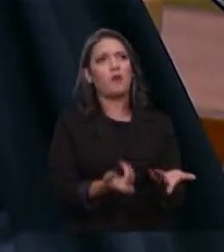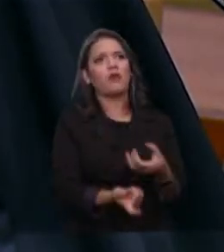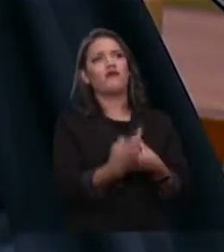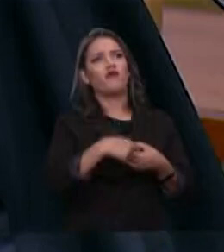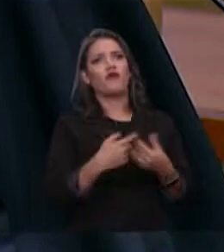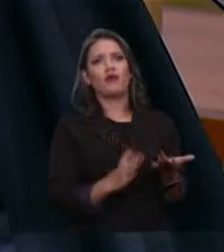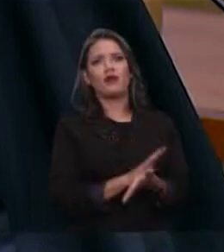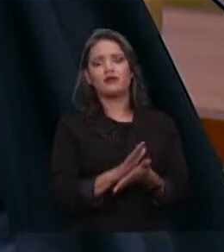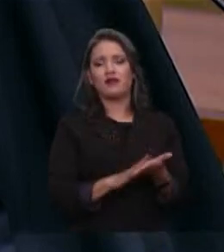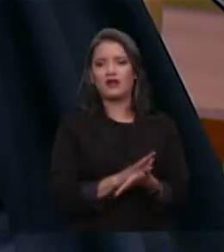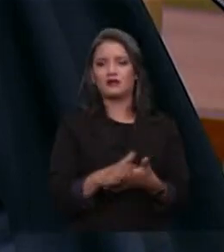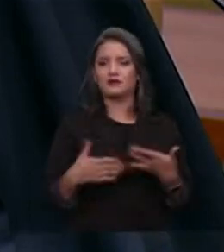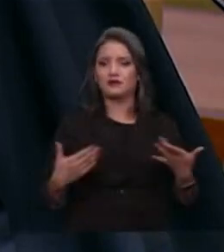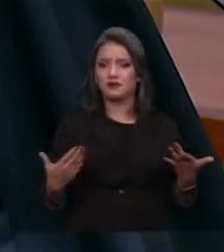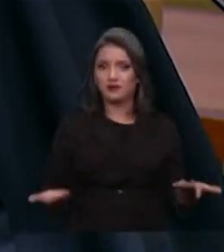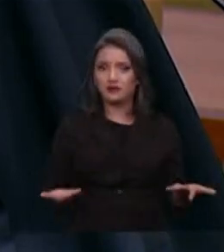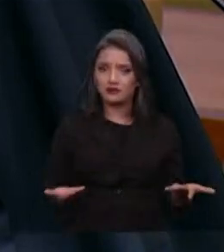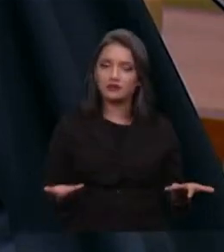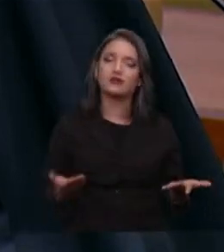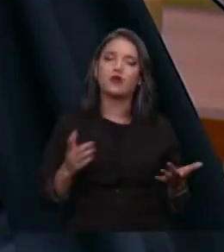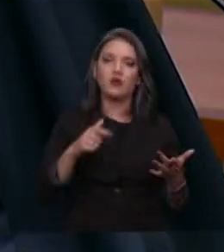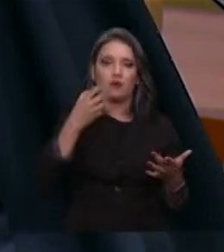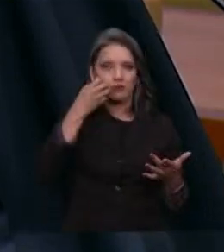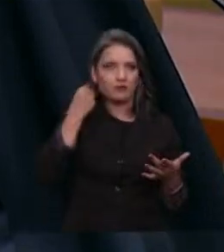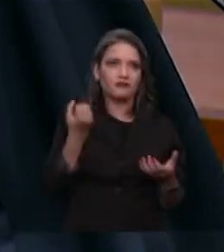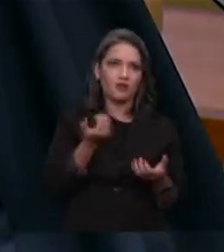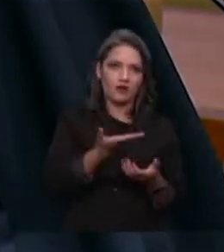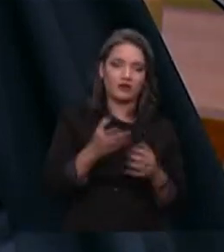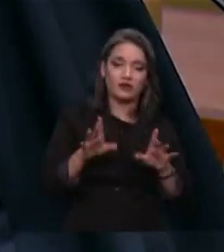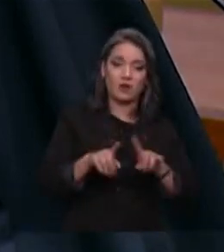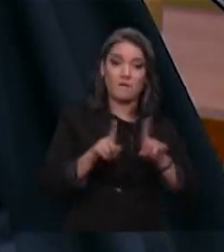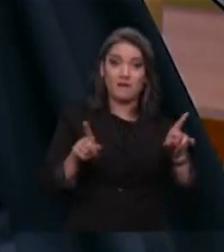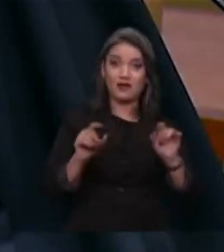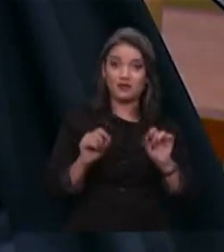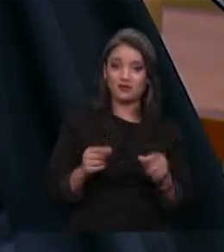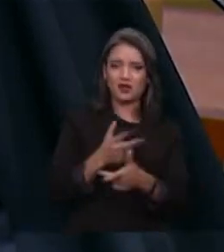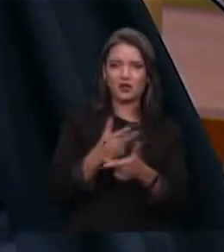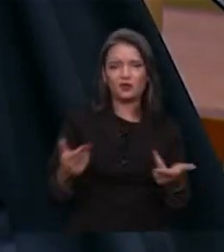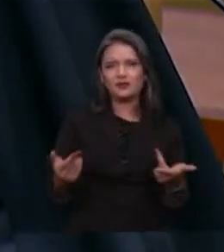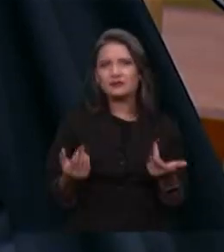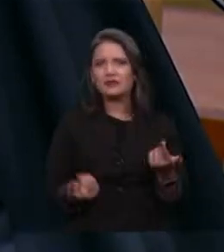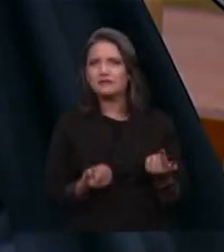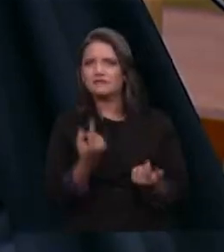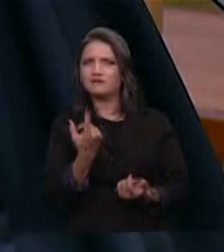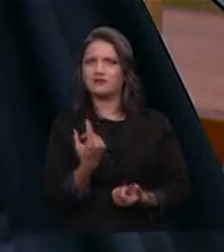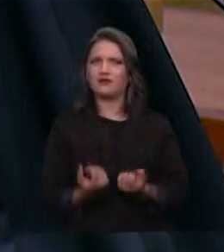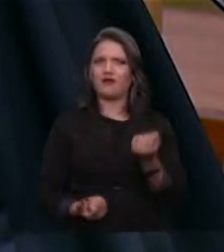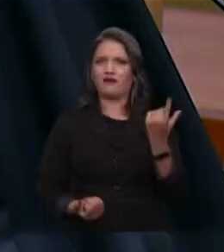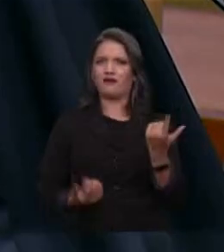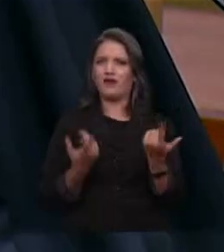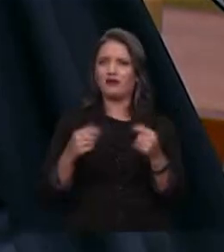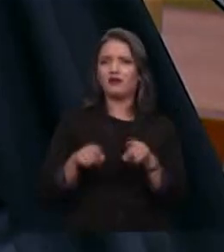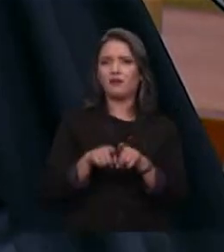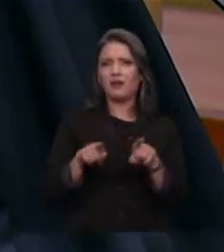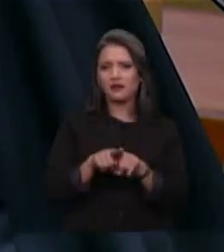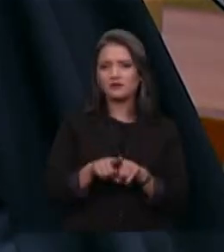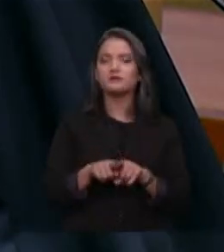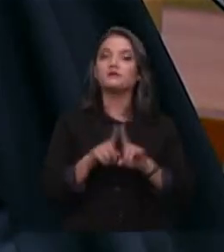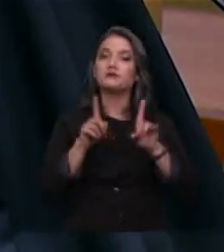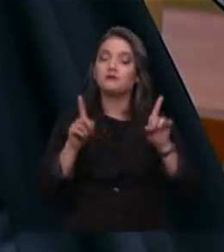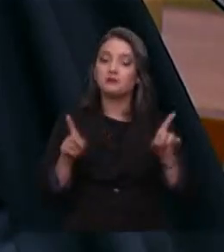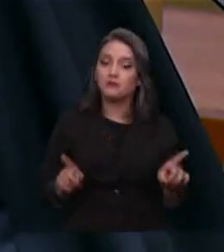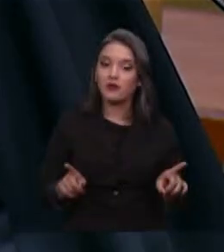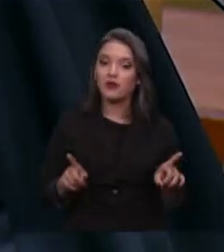legais, transfigurando em doação. Ministros julgam ação contra o ex-senador Fernando Collor por corrupção passiva, lavagem de dinheiro